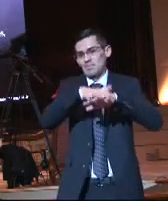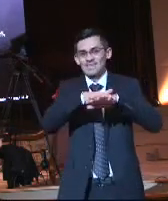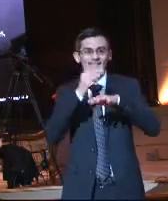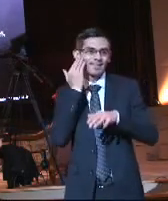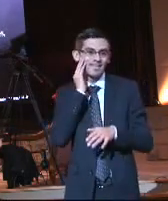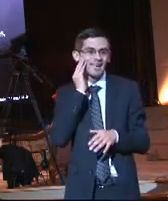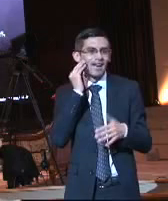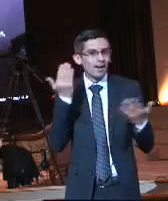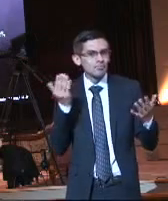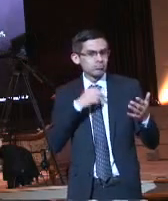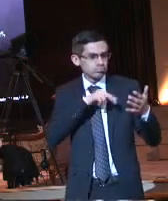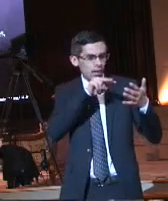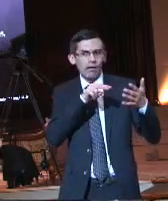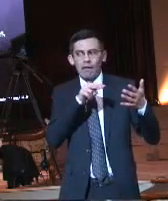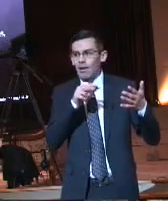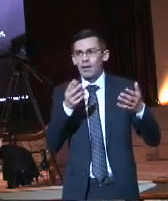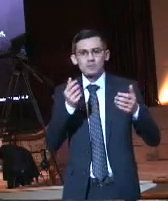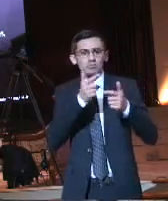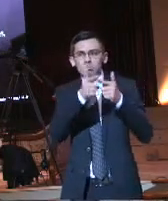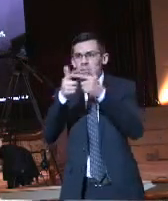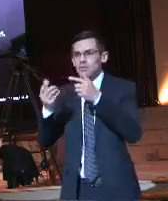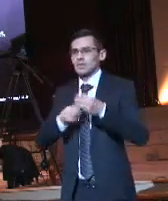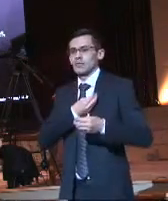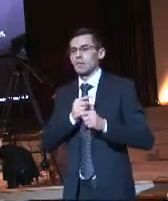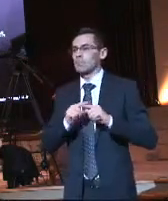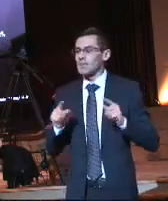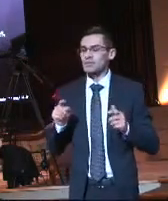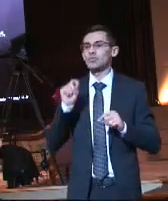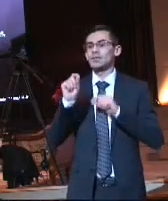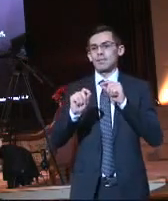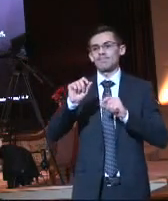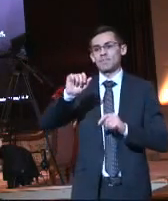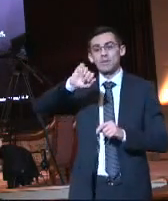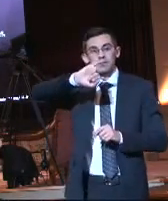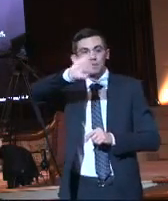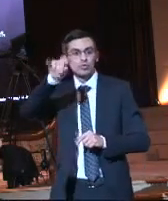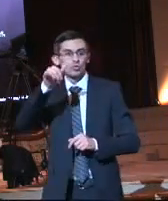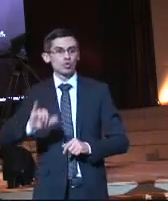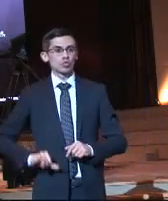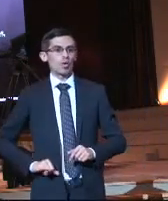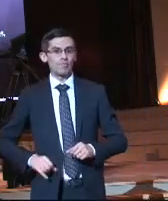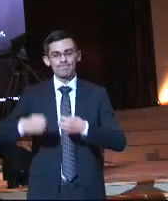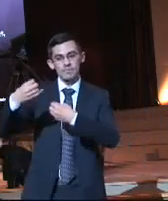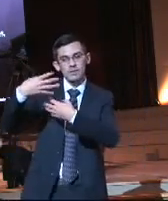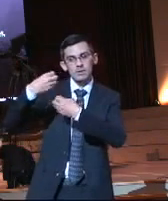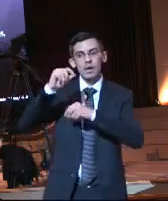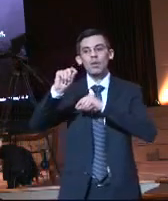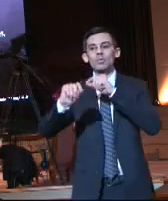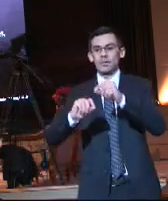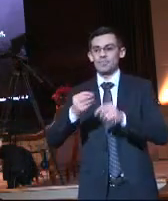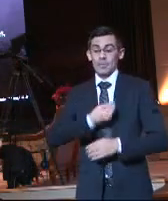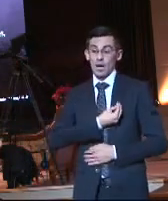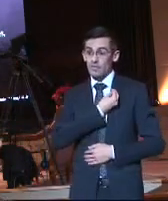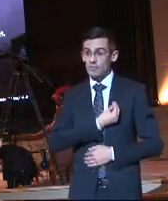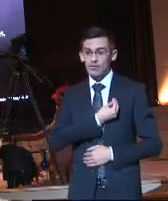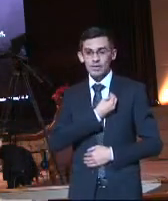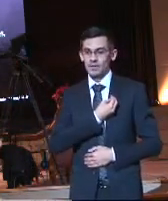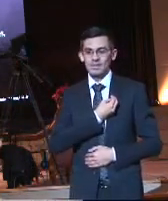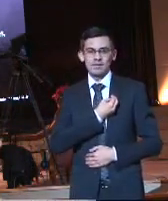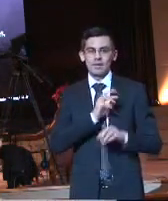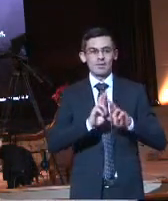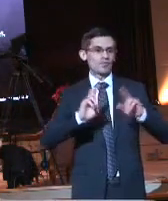uma equação de primeiro grau. E na verdade o livro de Jó está dizendo para a gente que a vida não é uma